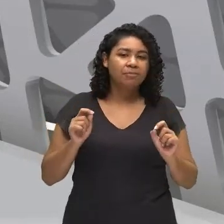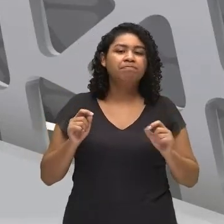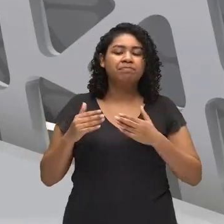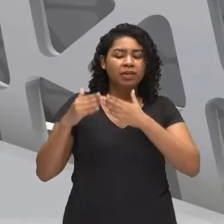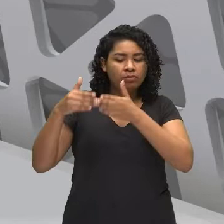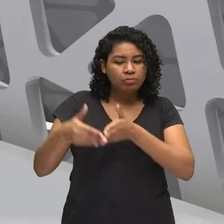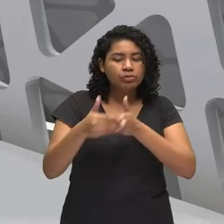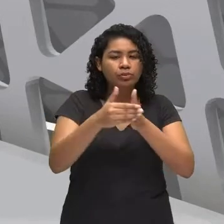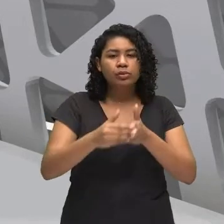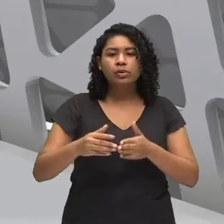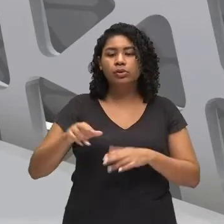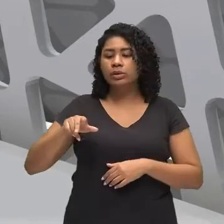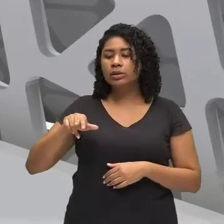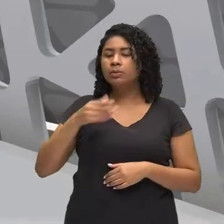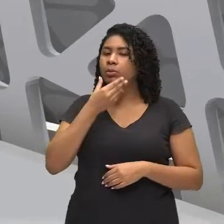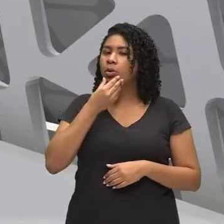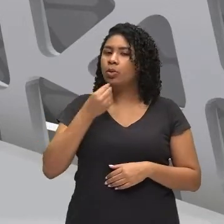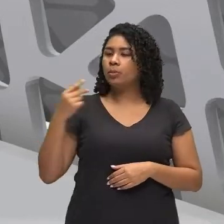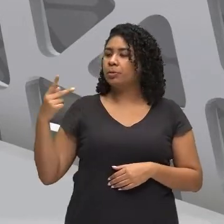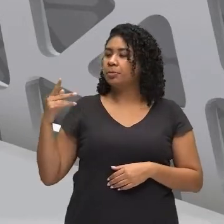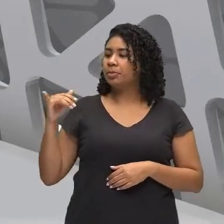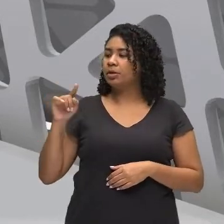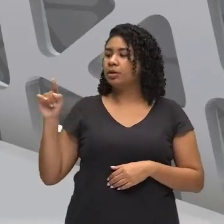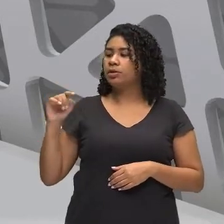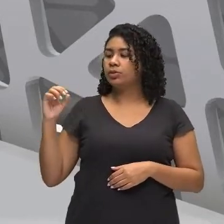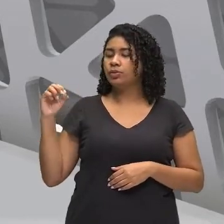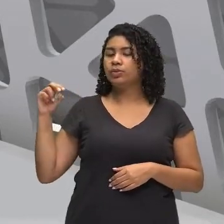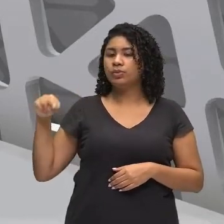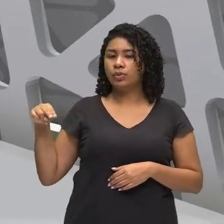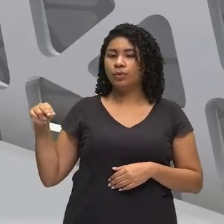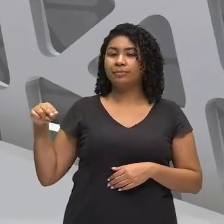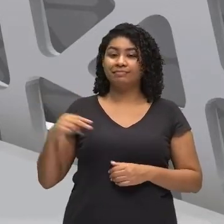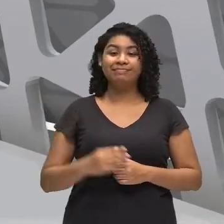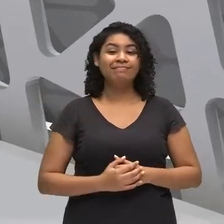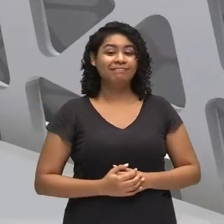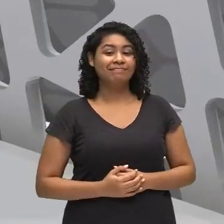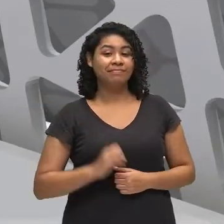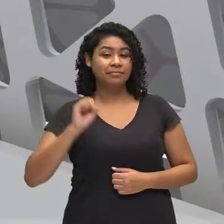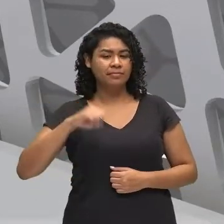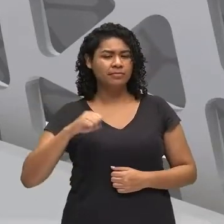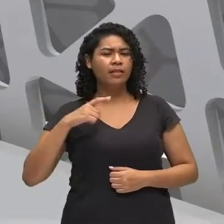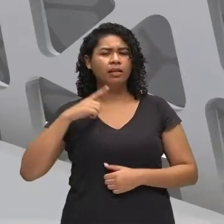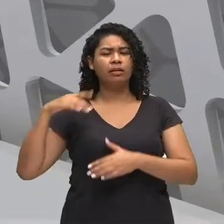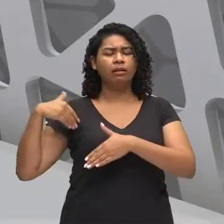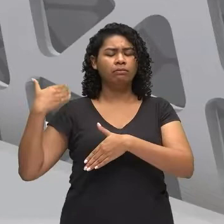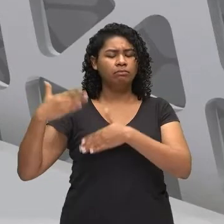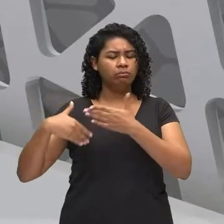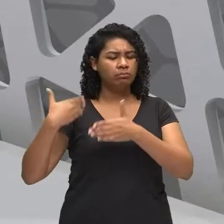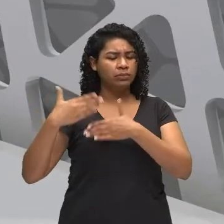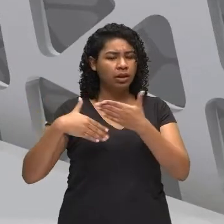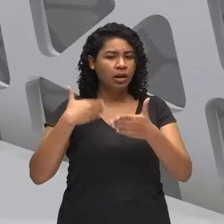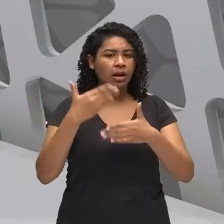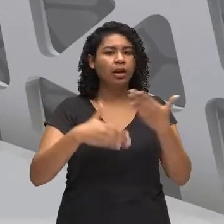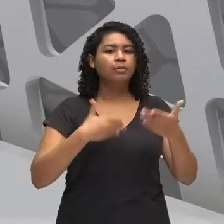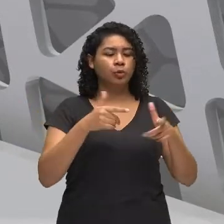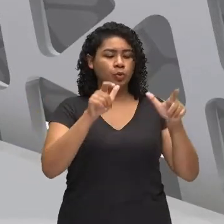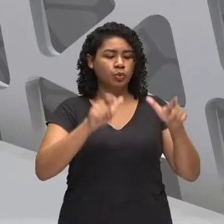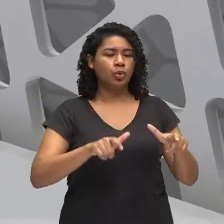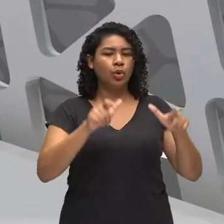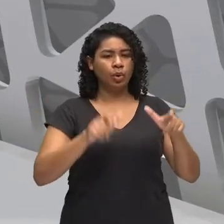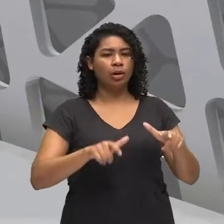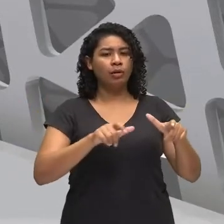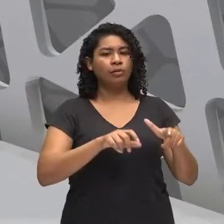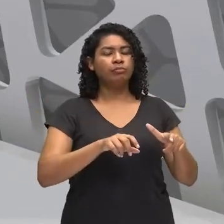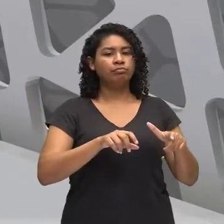dos irmãos Pinzon, não é? Então, claro que vai levar um tempo para que a região amazônica do Vale